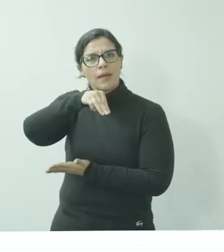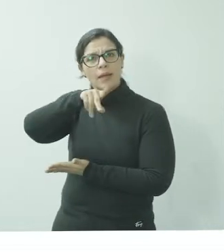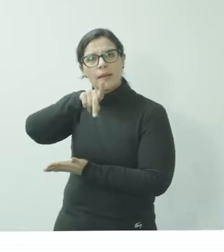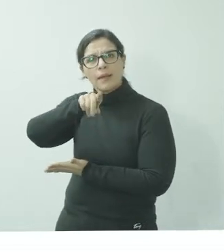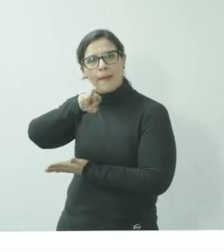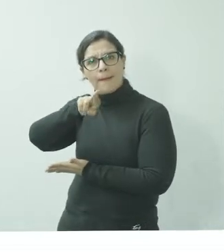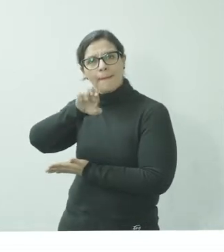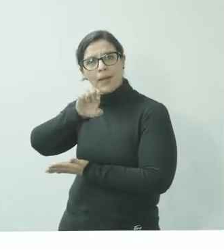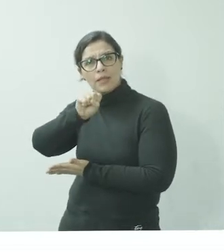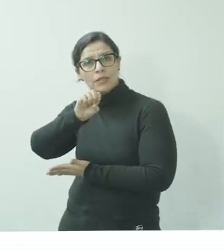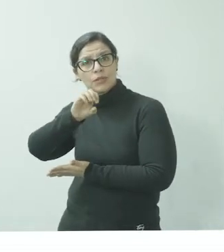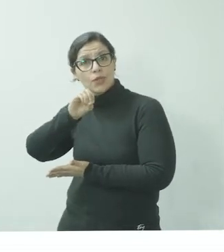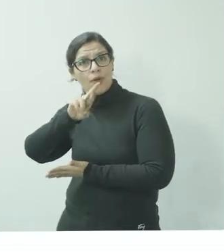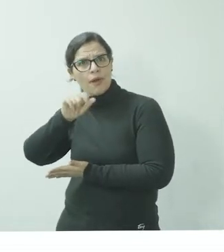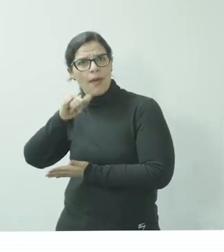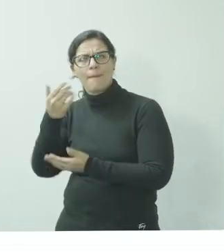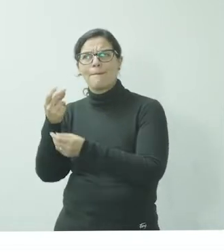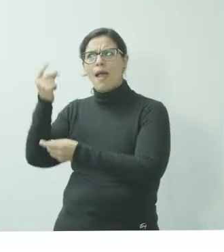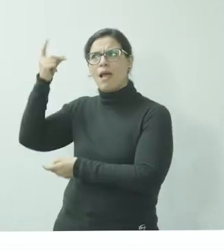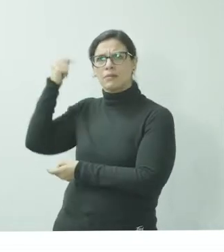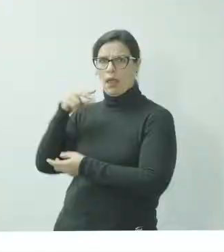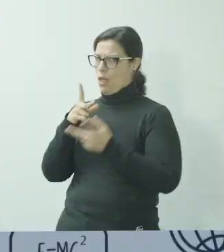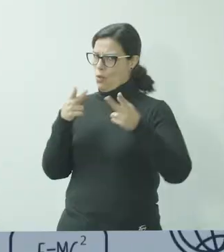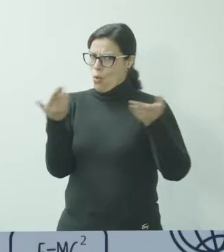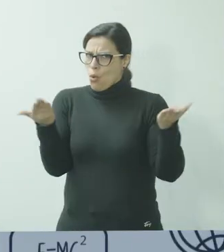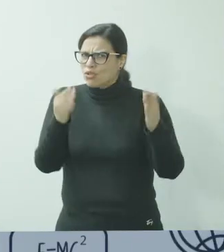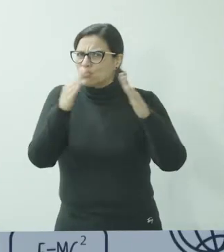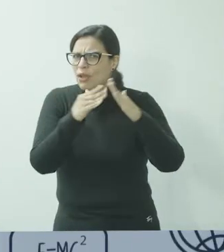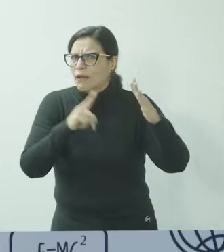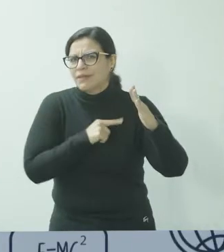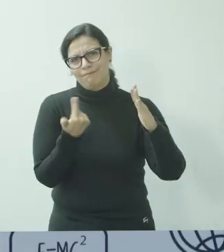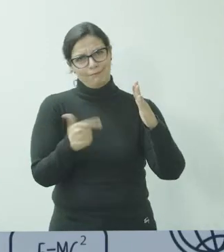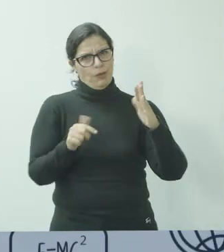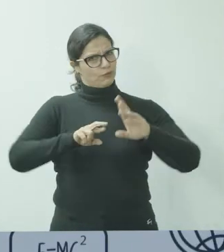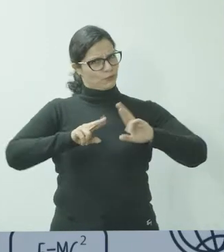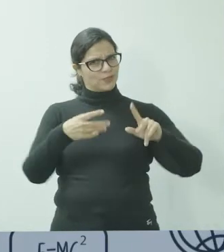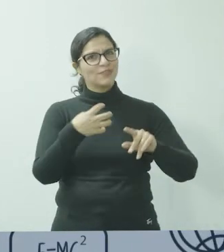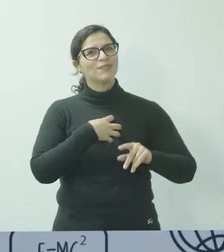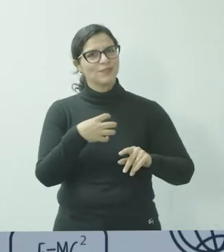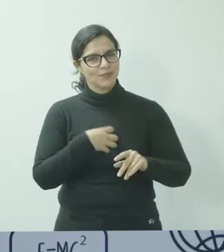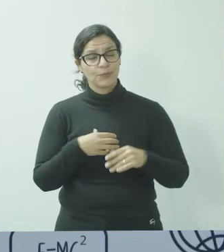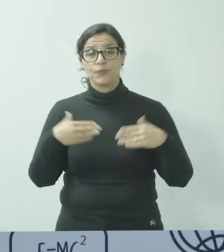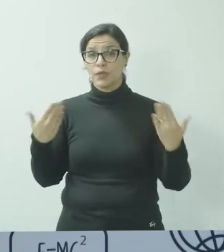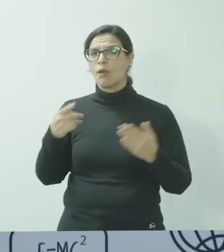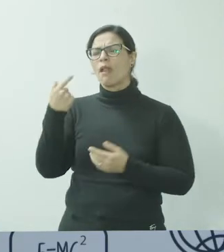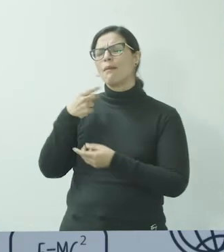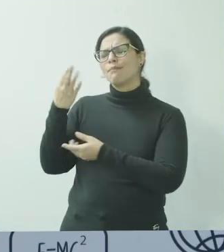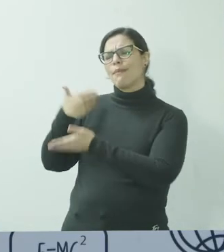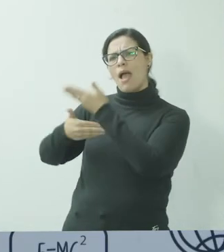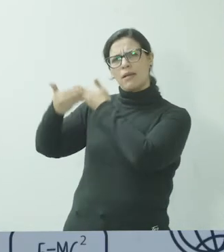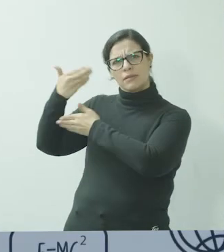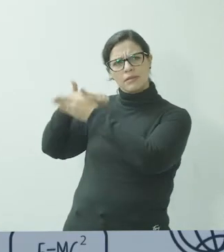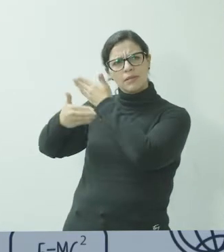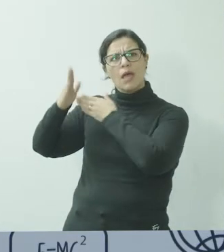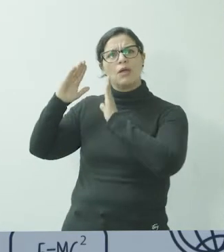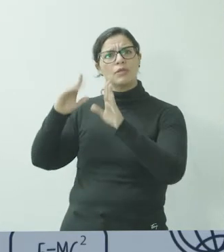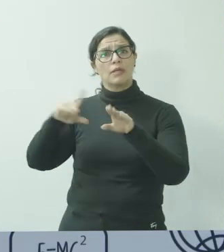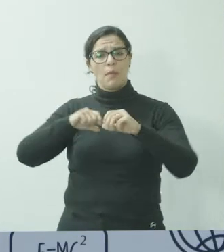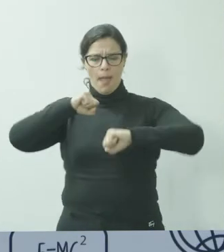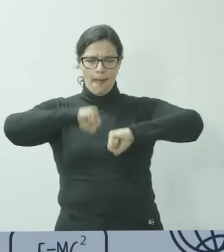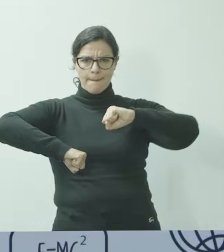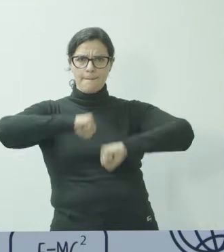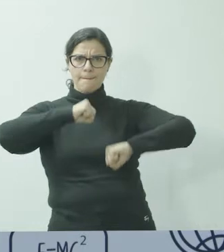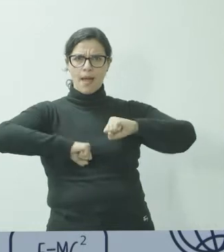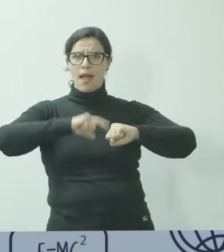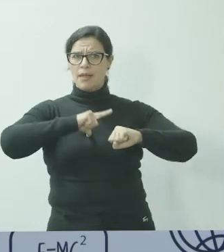né não é comparado com a impressora que utilizamos no dia a dia então lá antigamente essa máquina